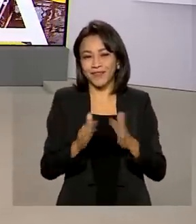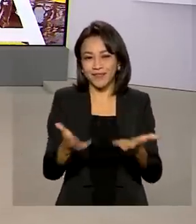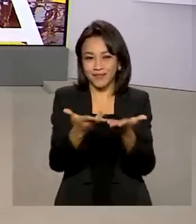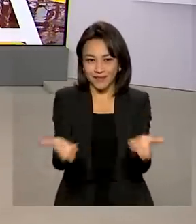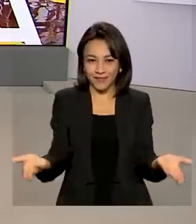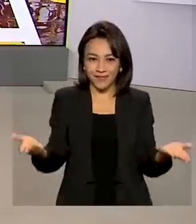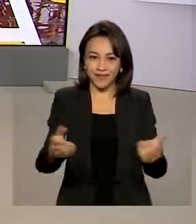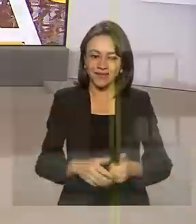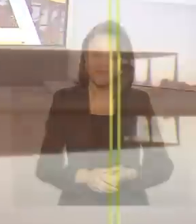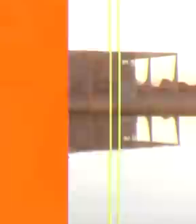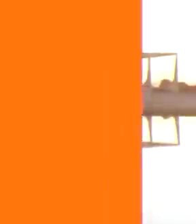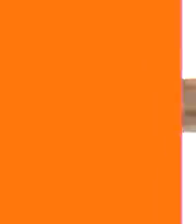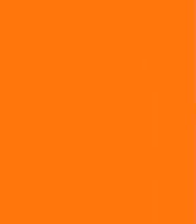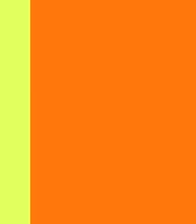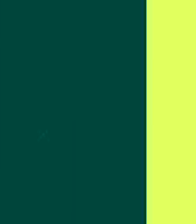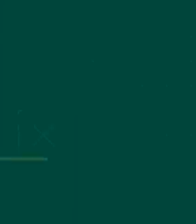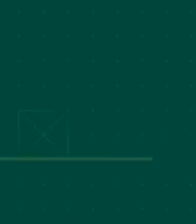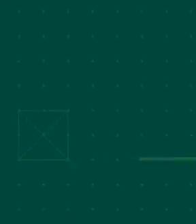no ar.